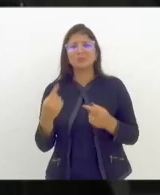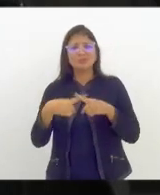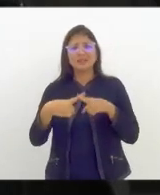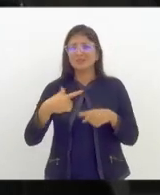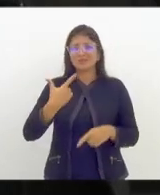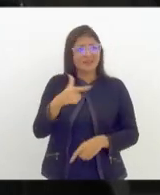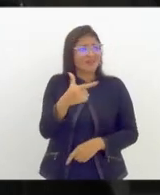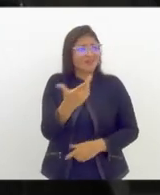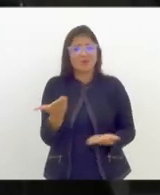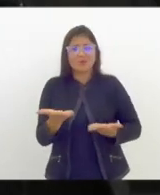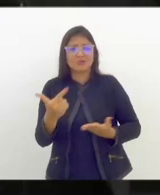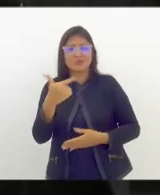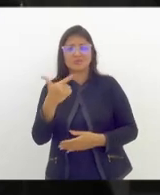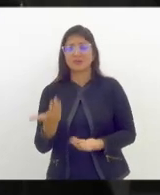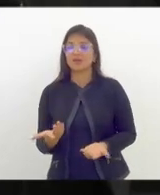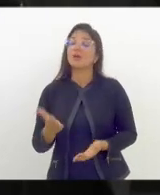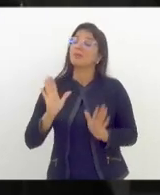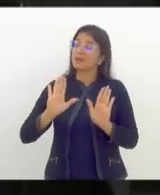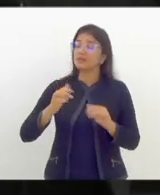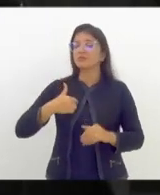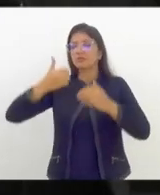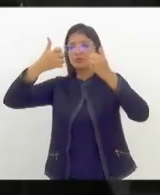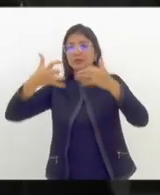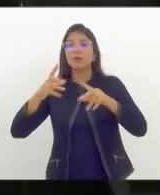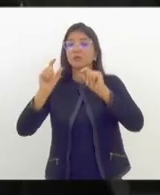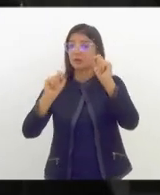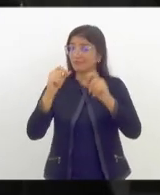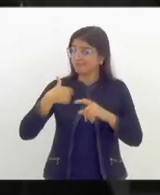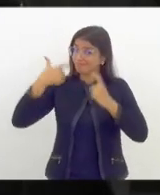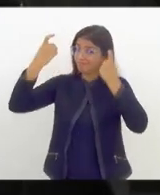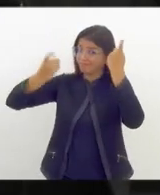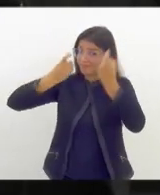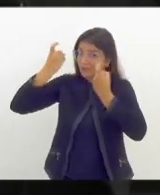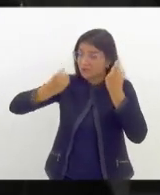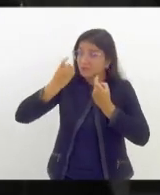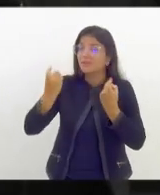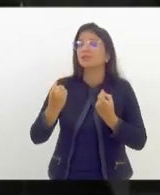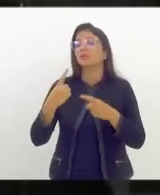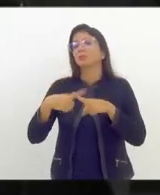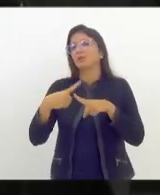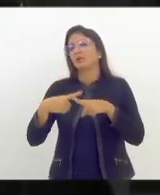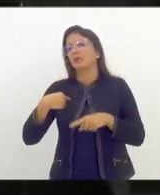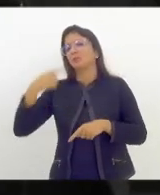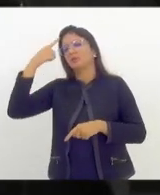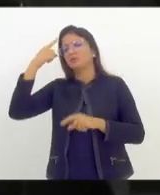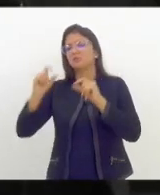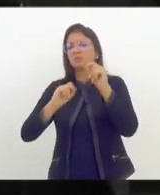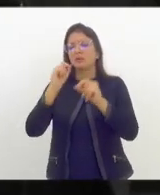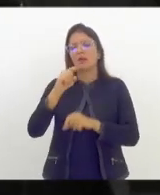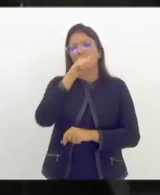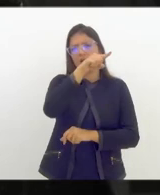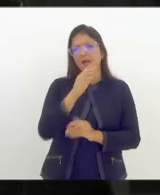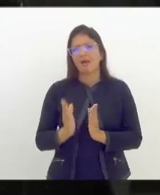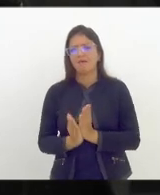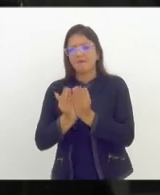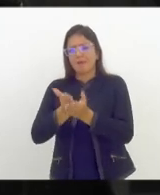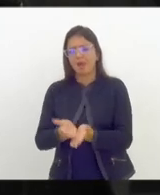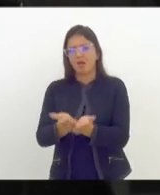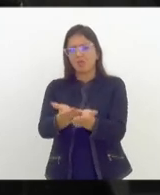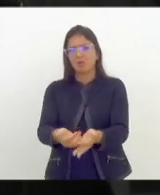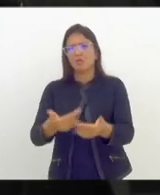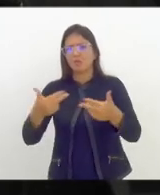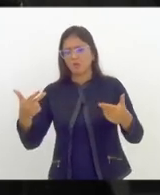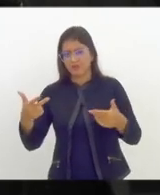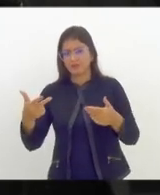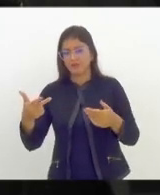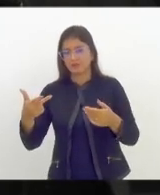uma vez, a preocupação com o fato de que a concessão do transporte aquaviário no Rio de Janeiro vai expirar